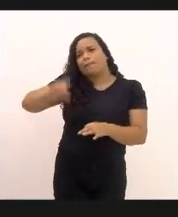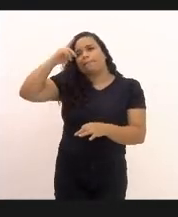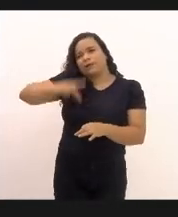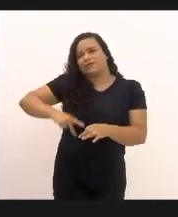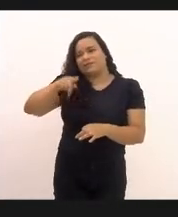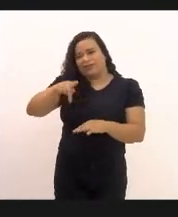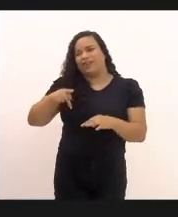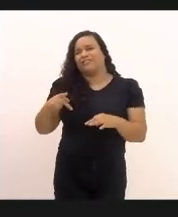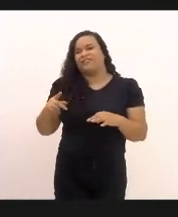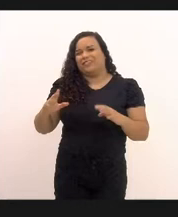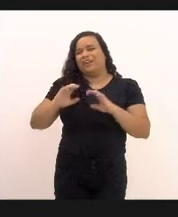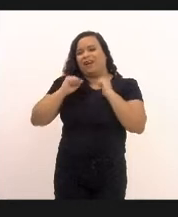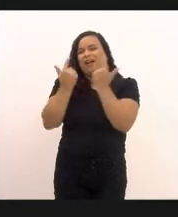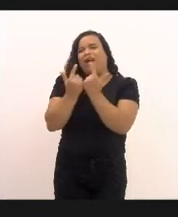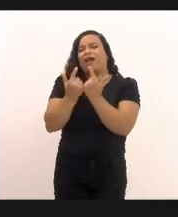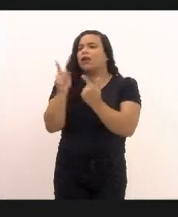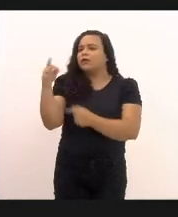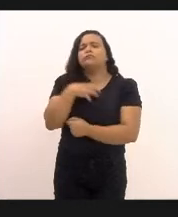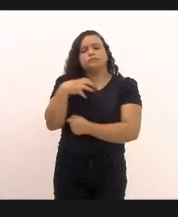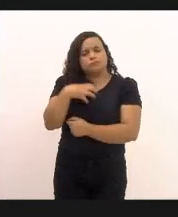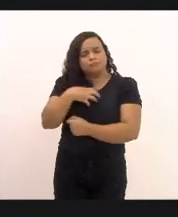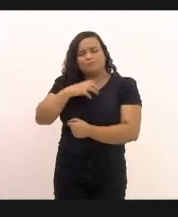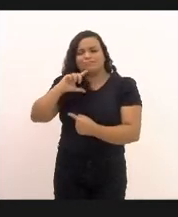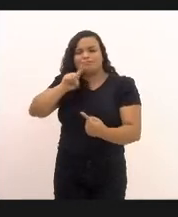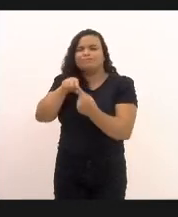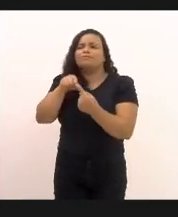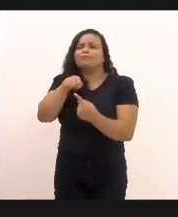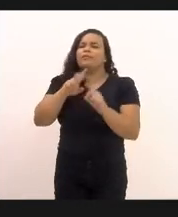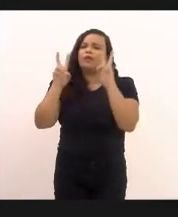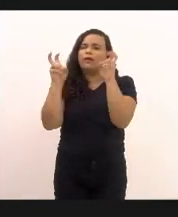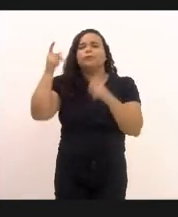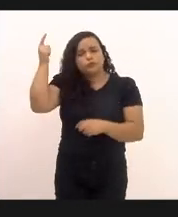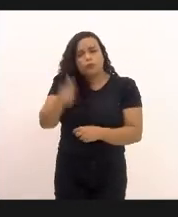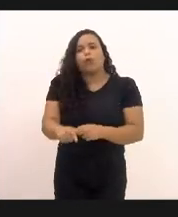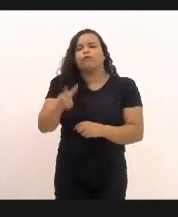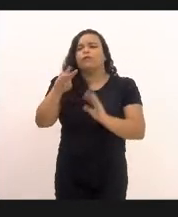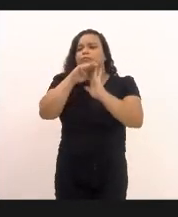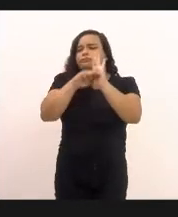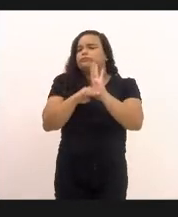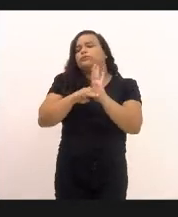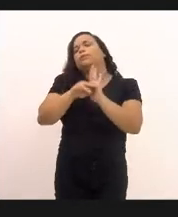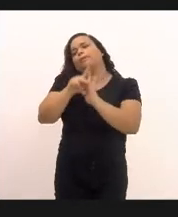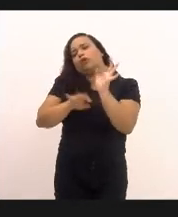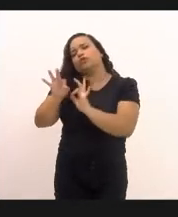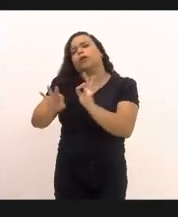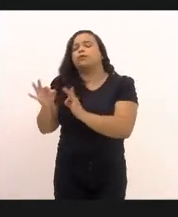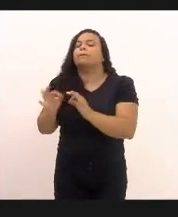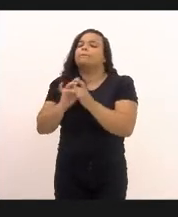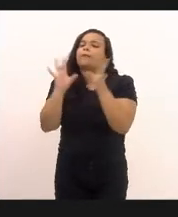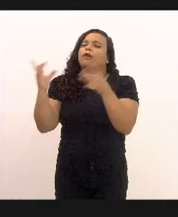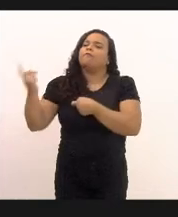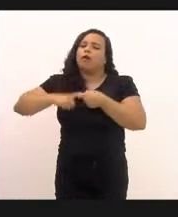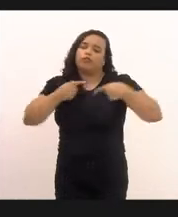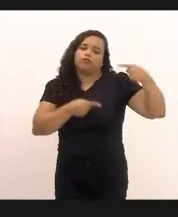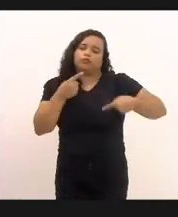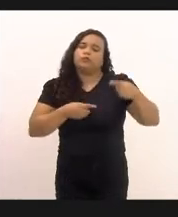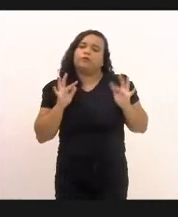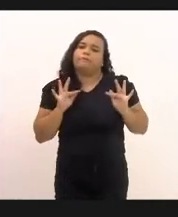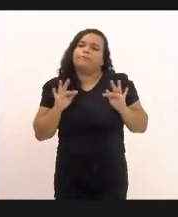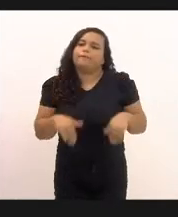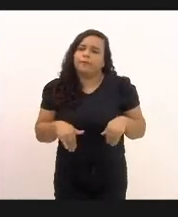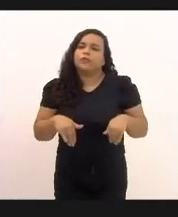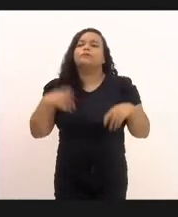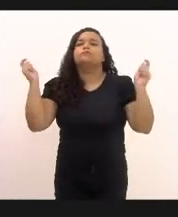100% sensível a esse tema, vai pautar novamente o projeto, permitir que ele volte para uma discussão final e